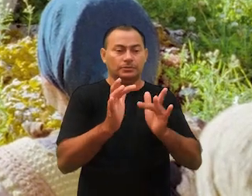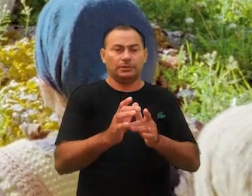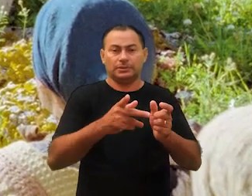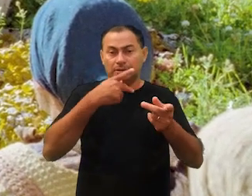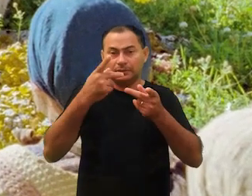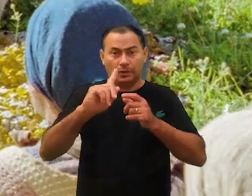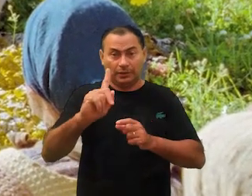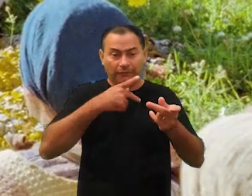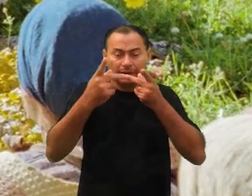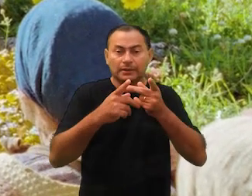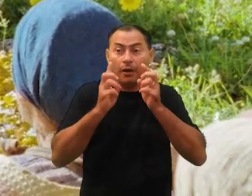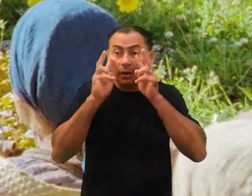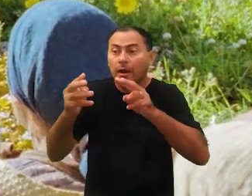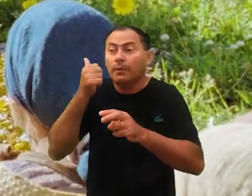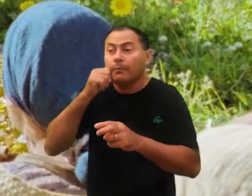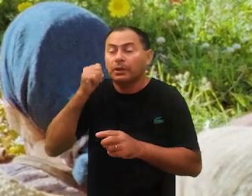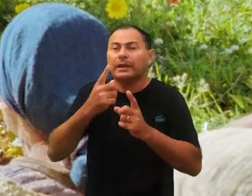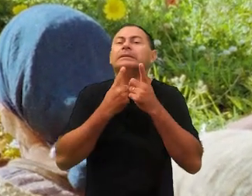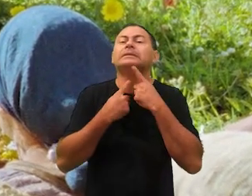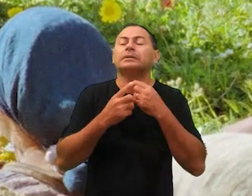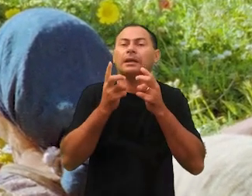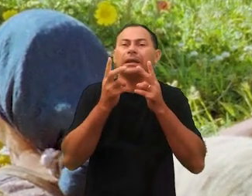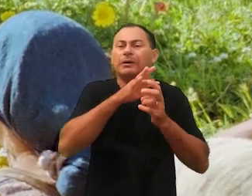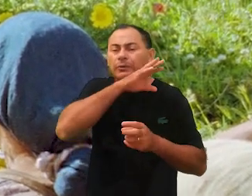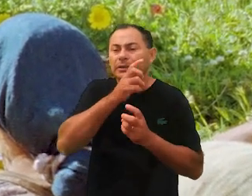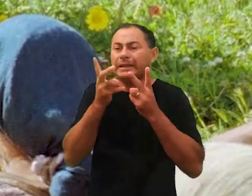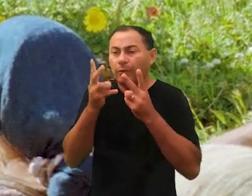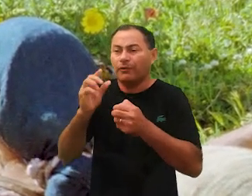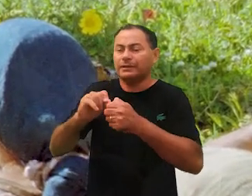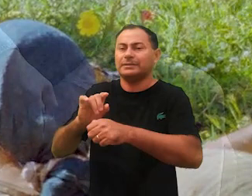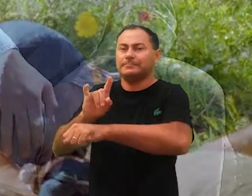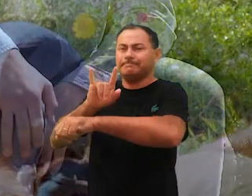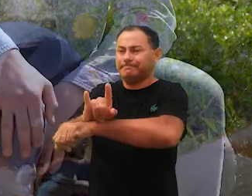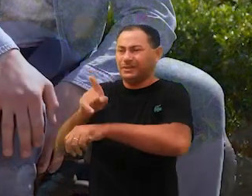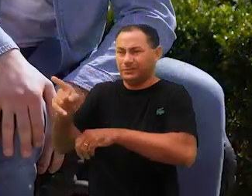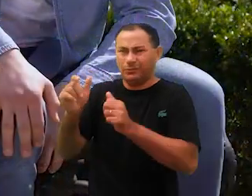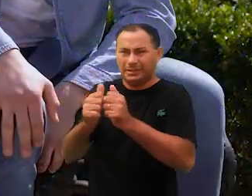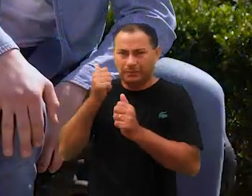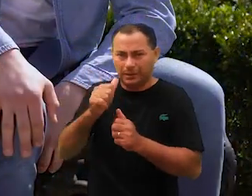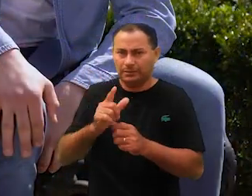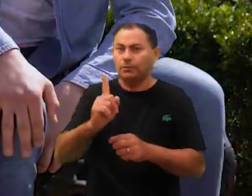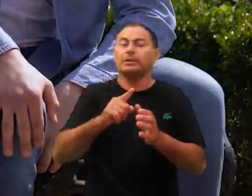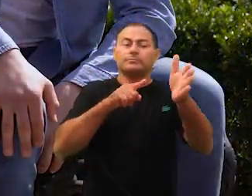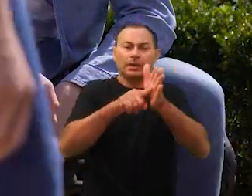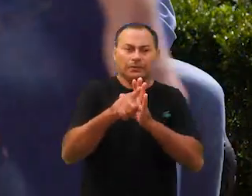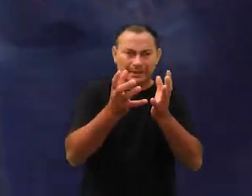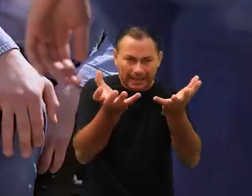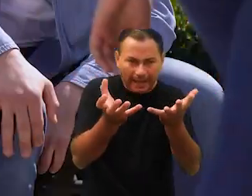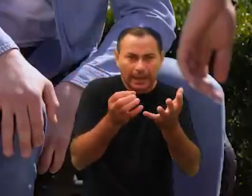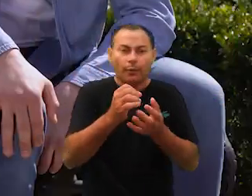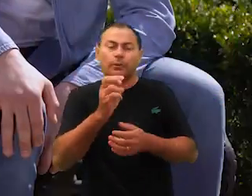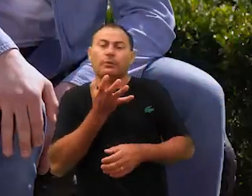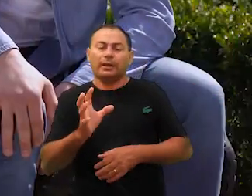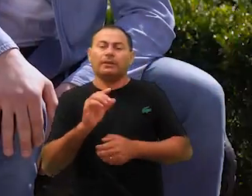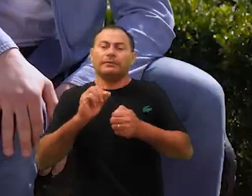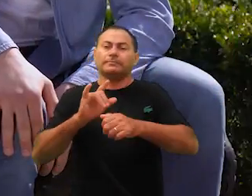dizendo que olhar para uma mulher com desejo é tão ruim quanto cometer adultério com ela. Ele estava questionando: você quer ou não